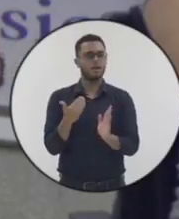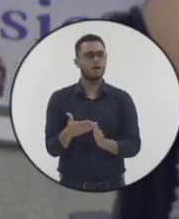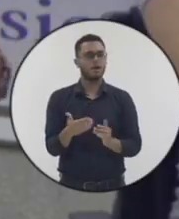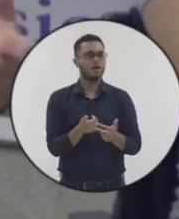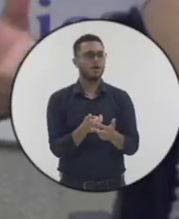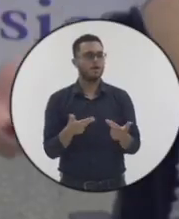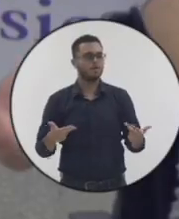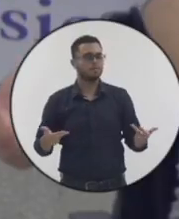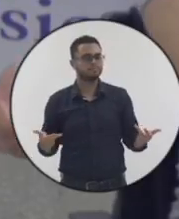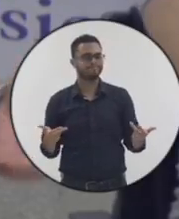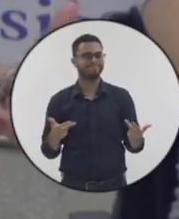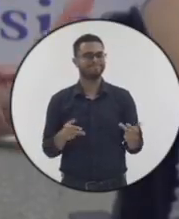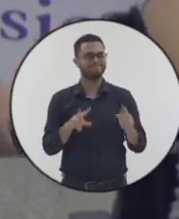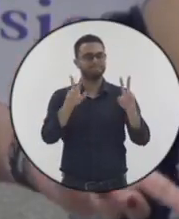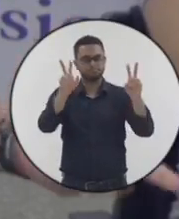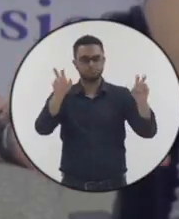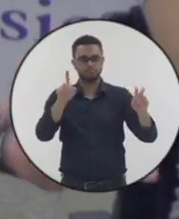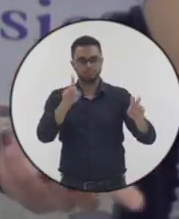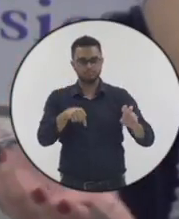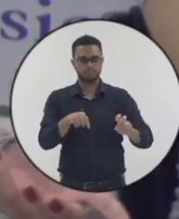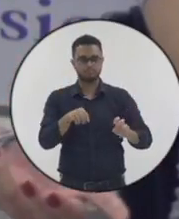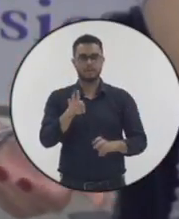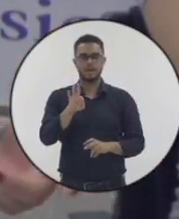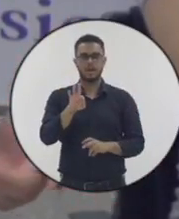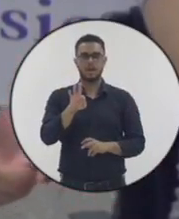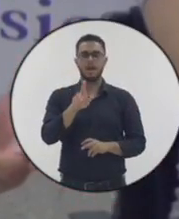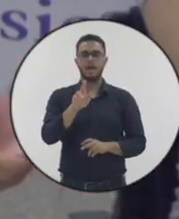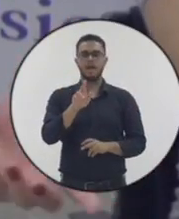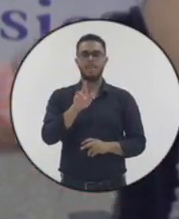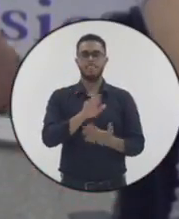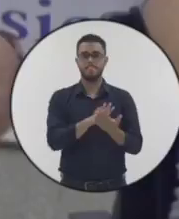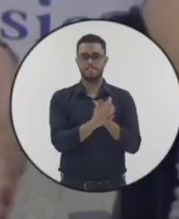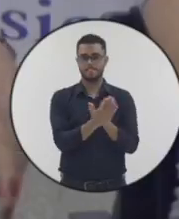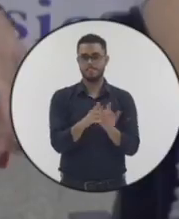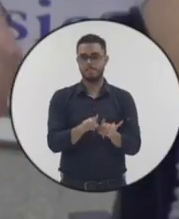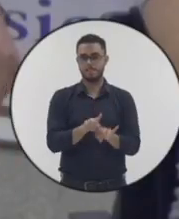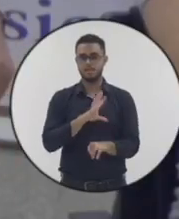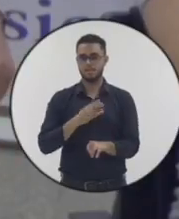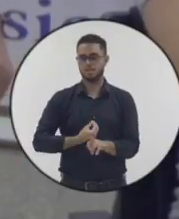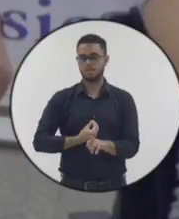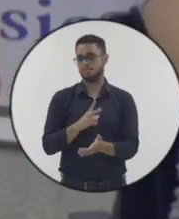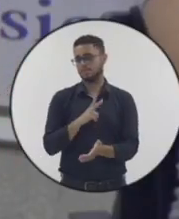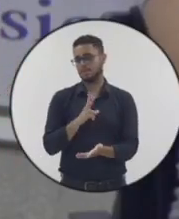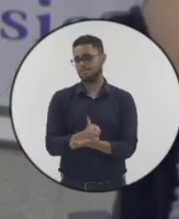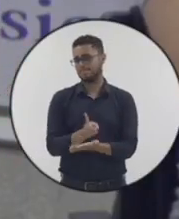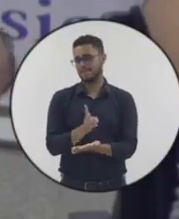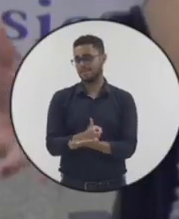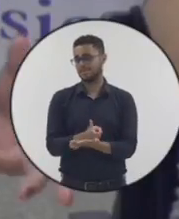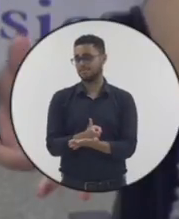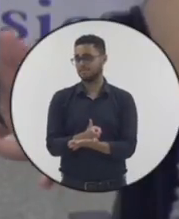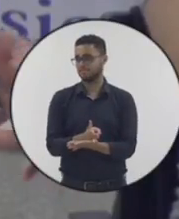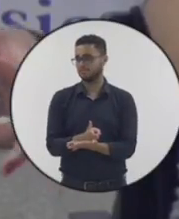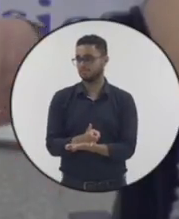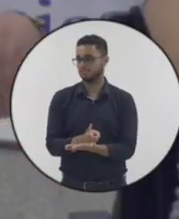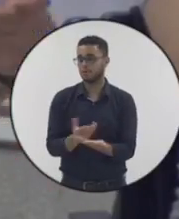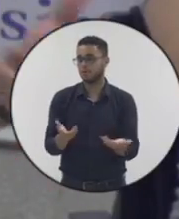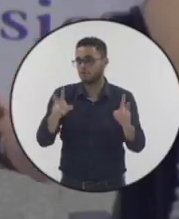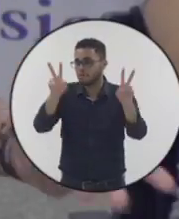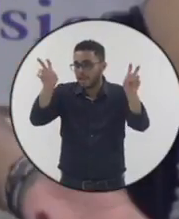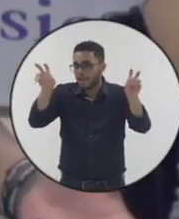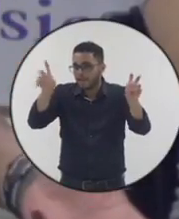sobre questões da travestilidade, da transexualidade, ainda está no tópico